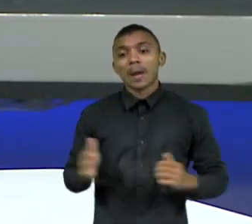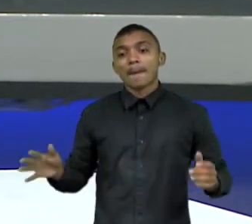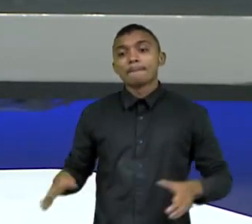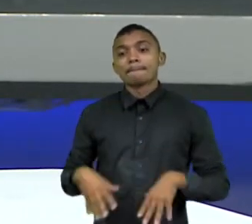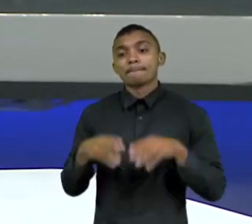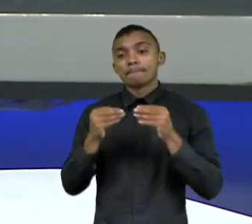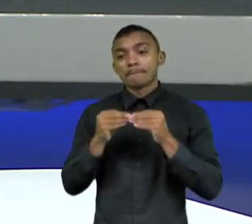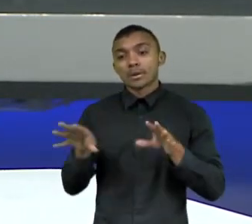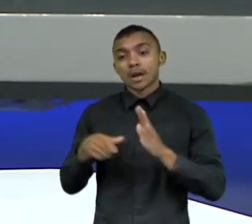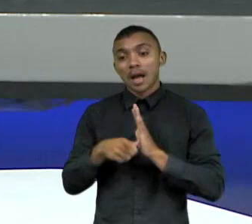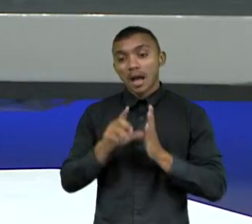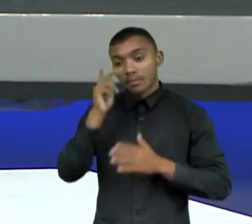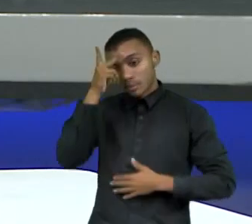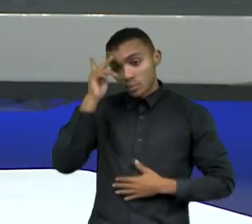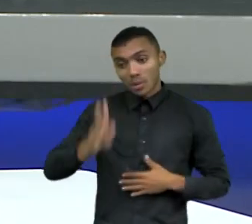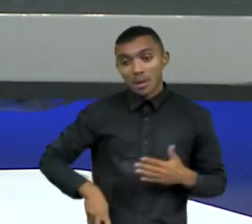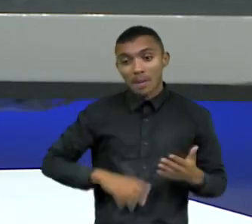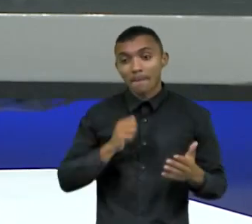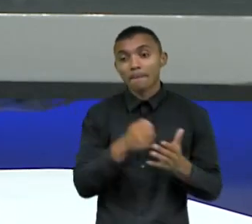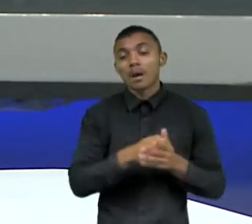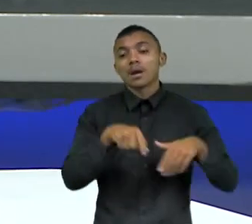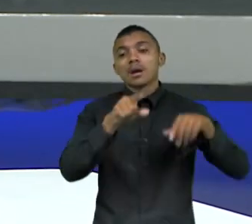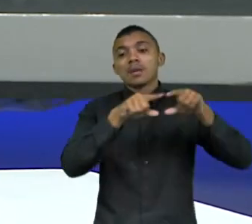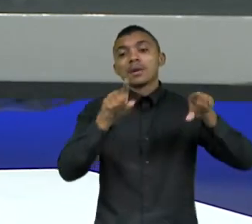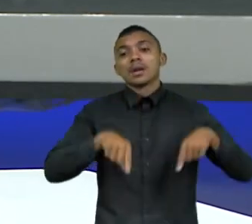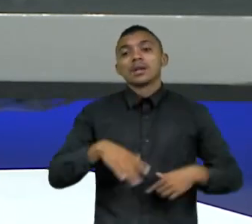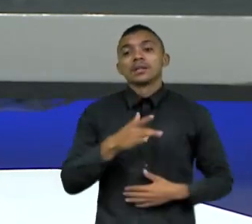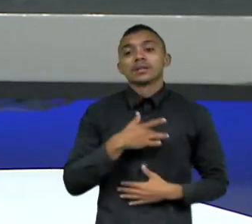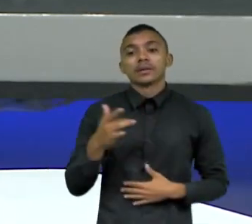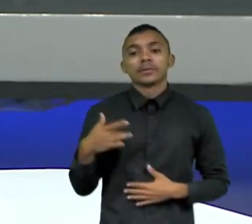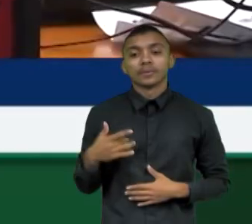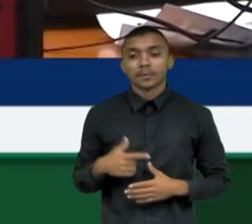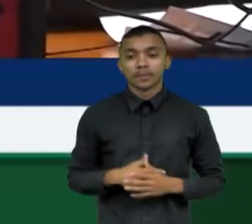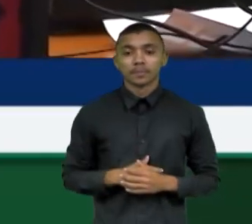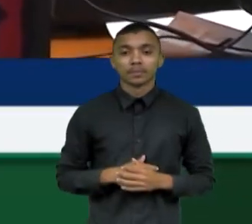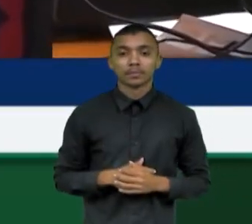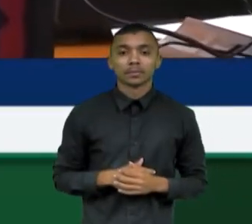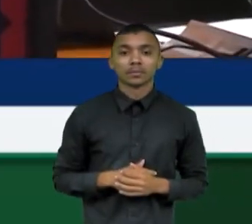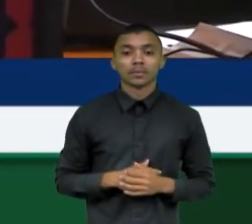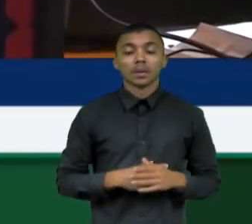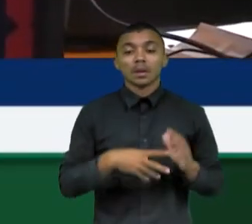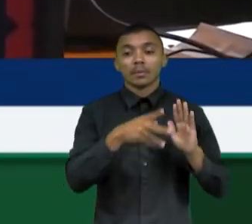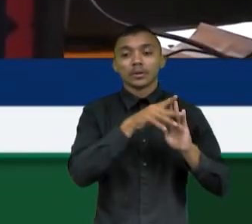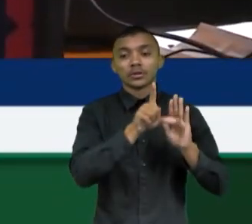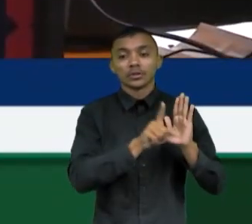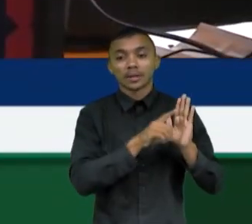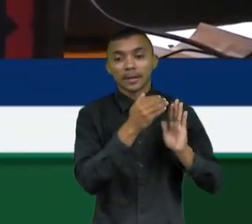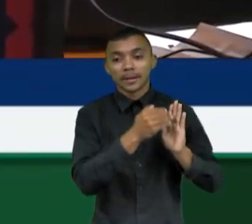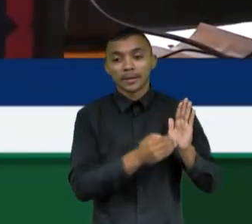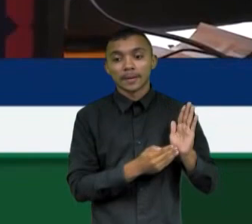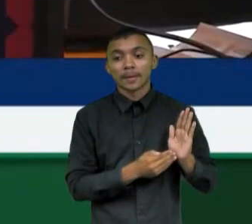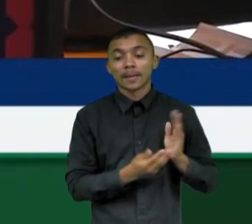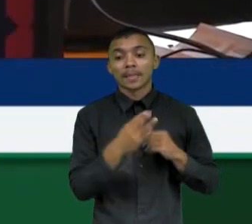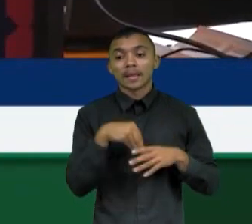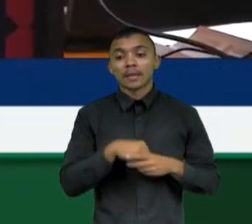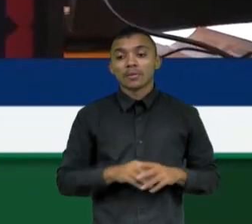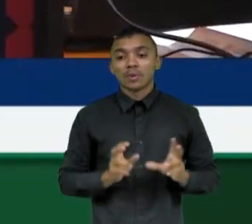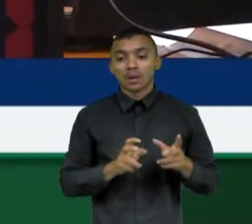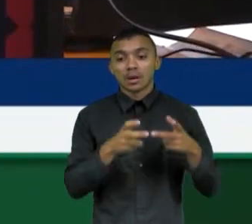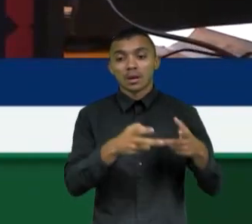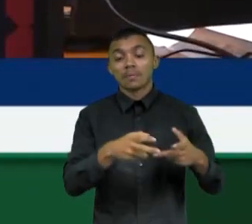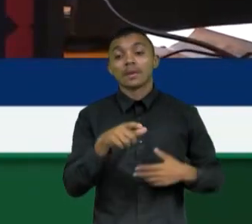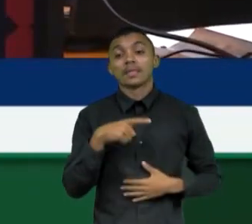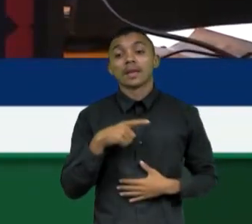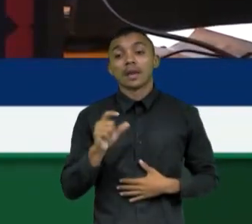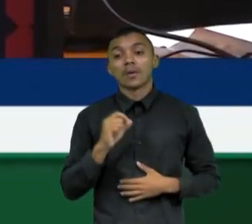perdas irreparáveis para usuários de planos de saúde. O projeto de lei em tramitação na Câmara prevê a extinção